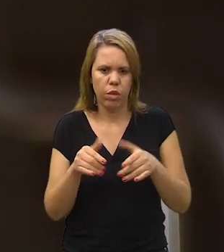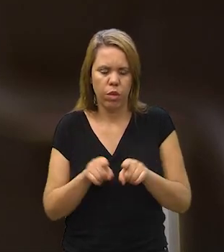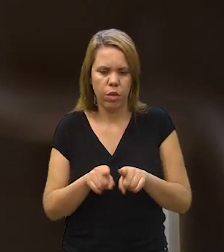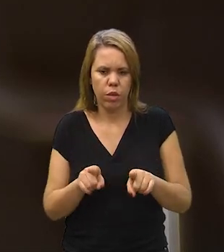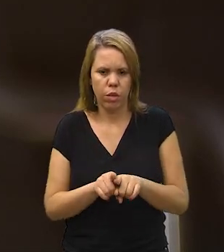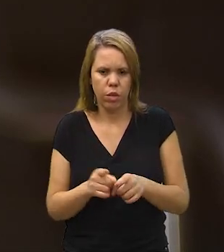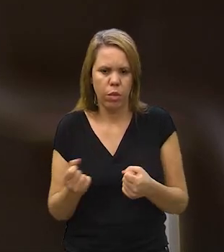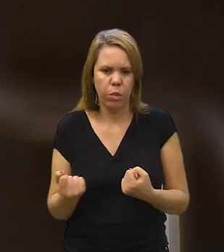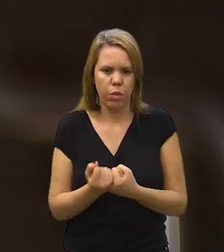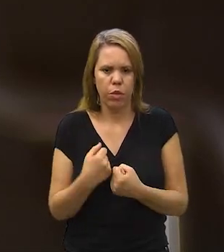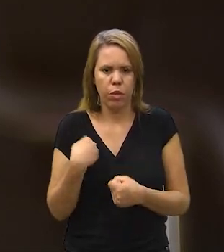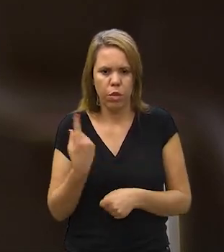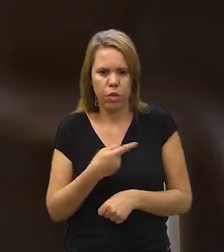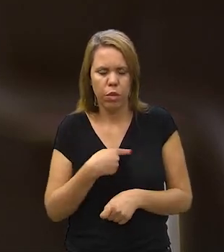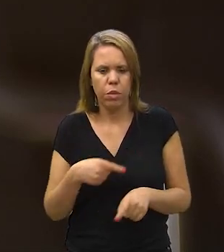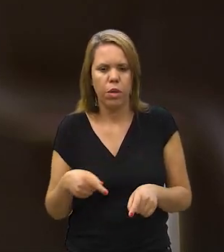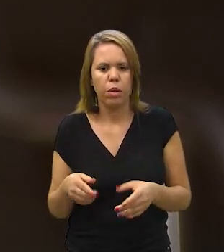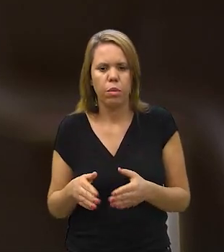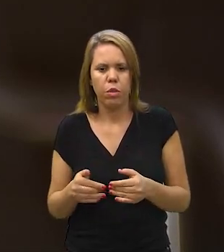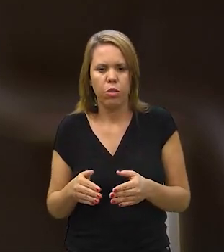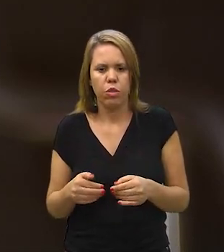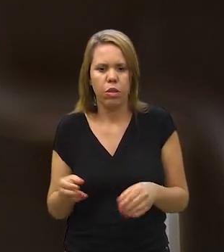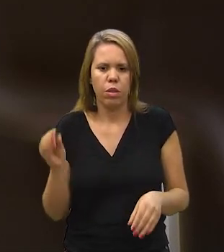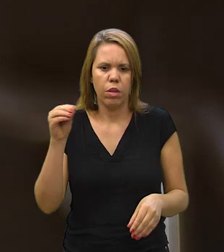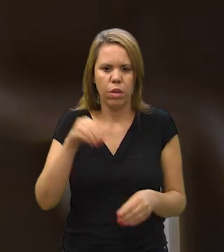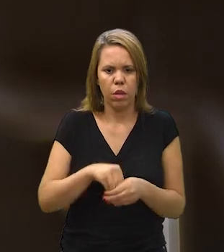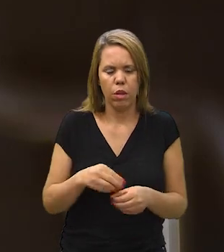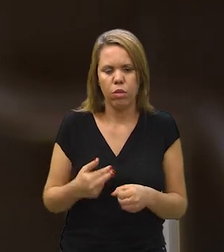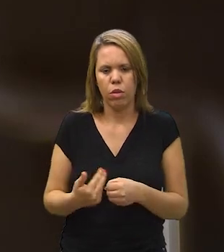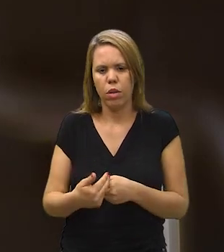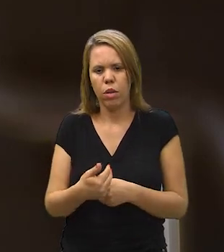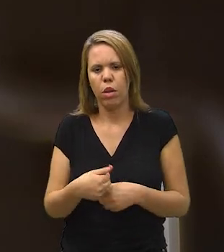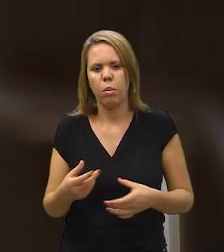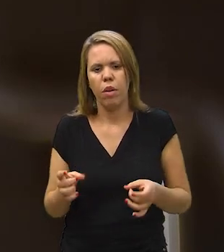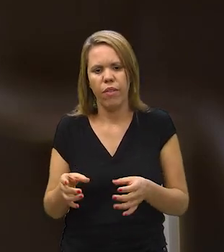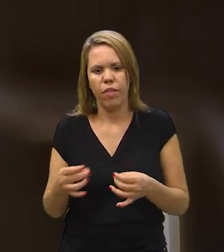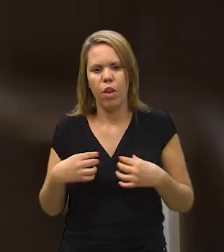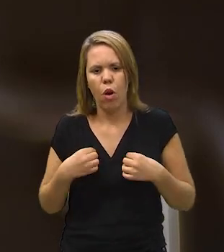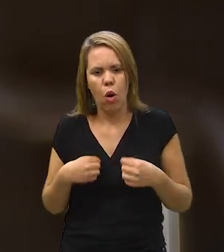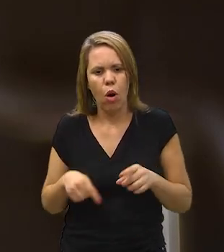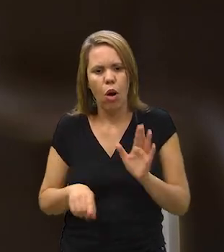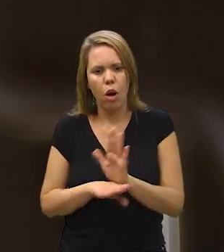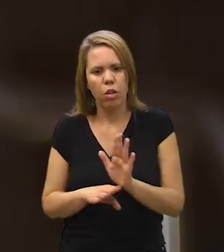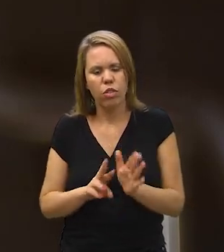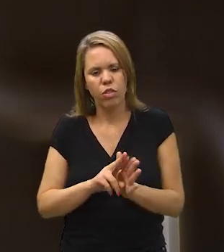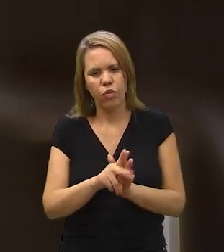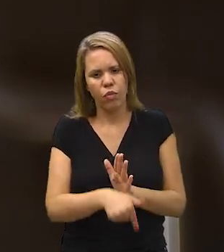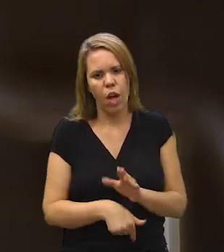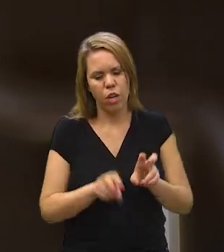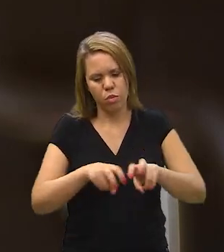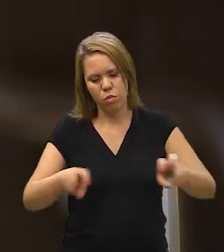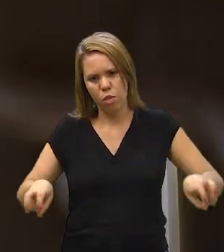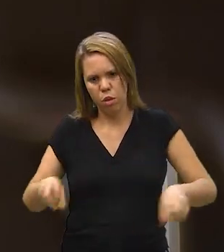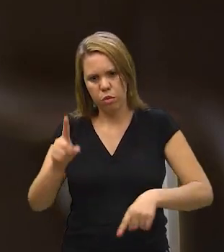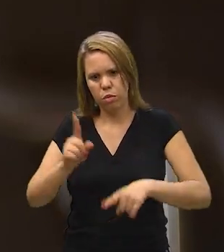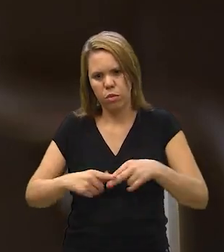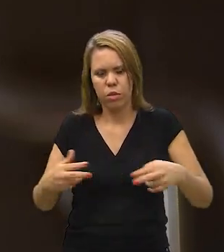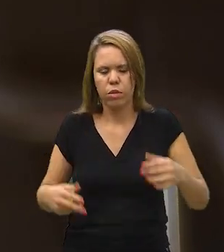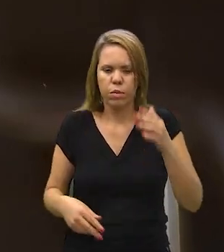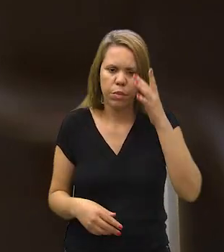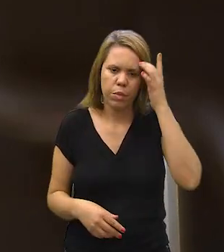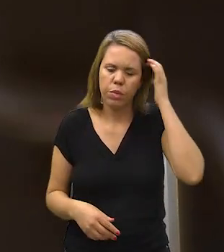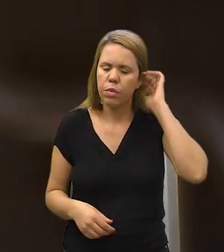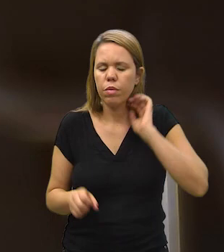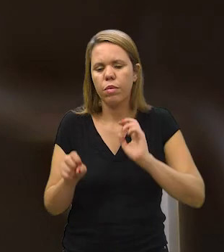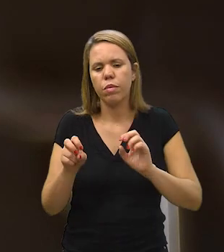específica. E aí fomos atrás do Bazar Sobrapar, que fica na Unicamp também, patrocinou com vários móveis,